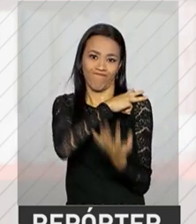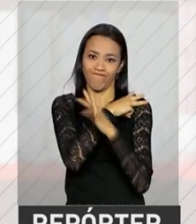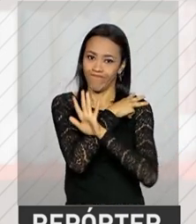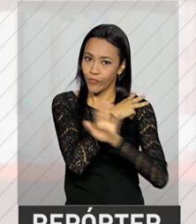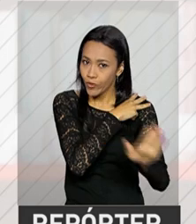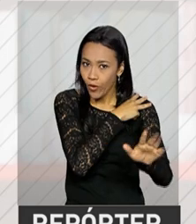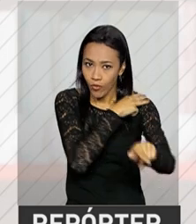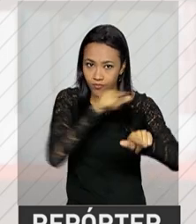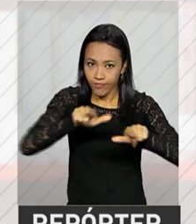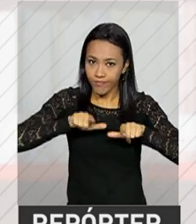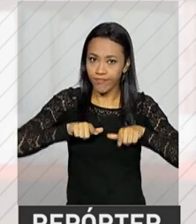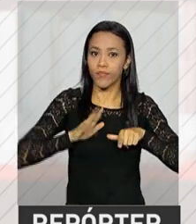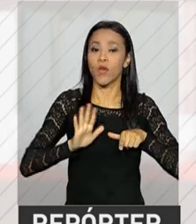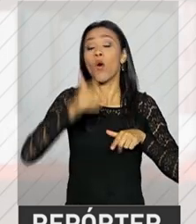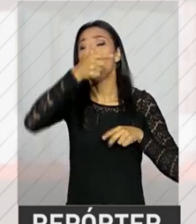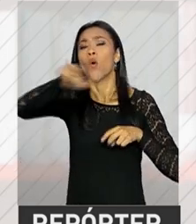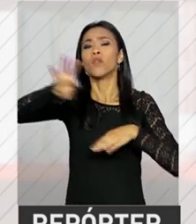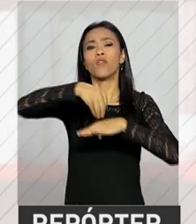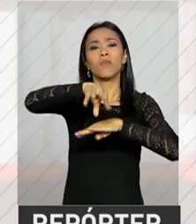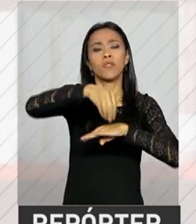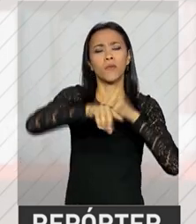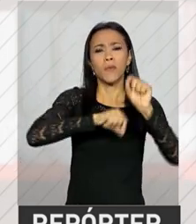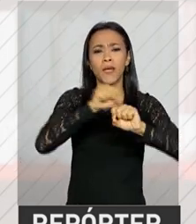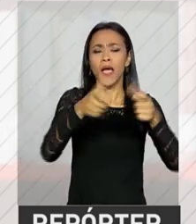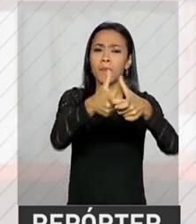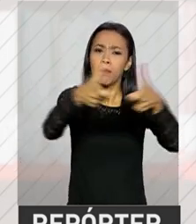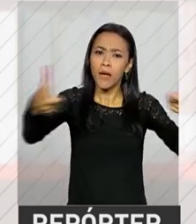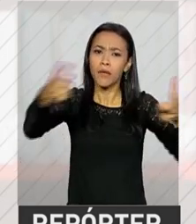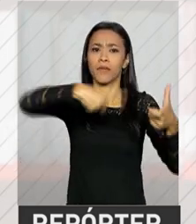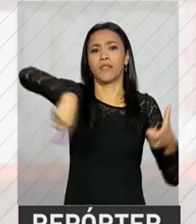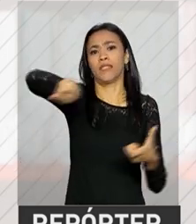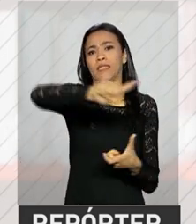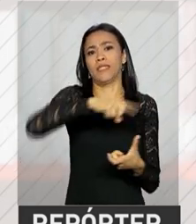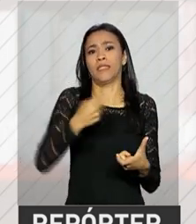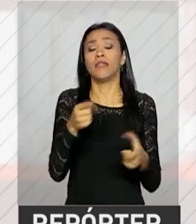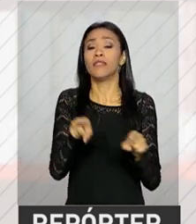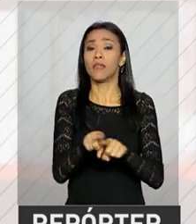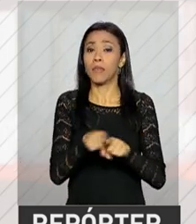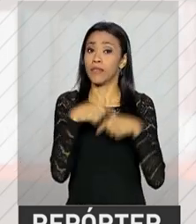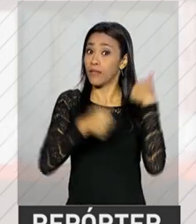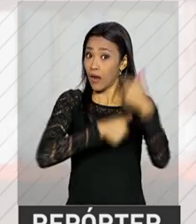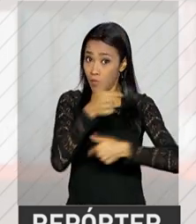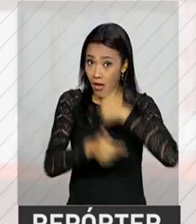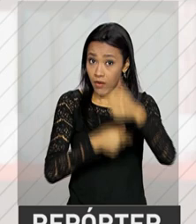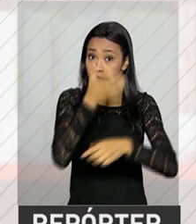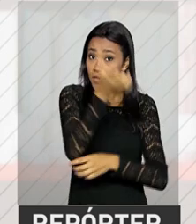informação sobre os concluintes é que a maior parte deles trabalha regularmente